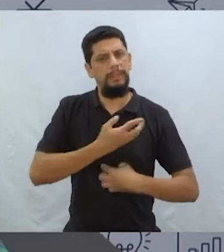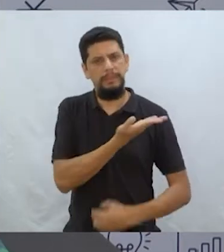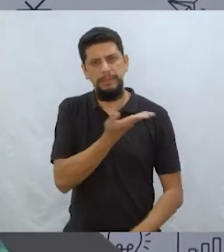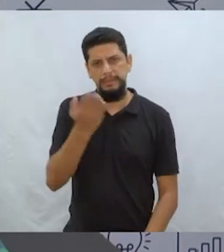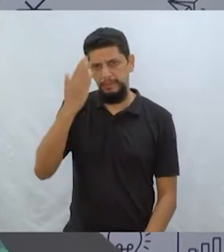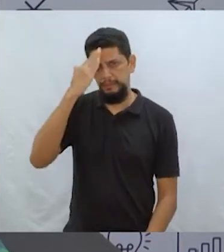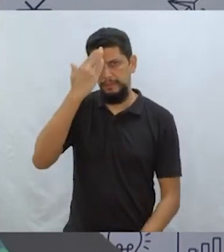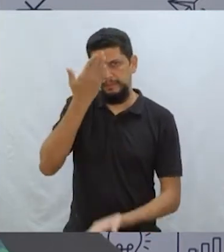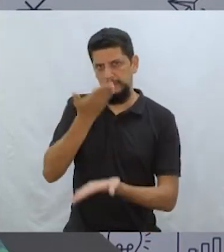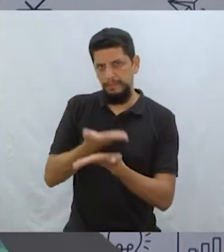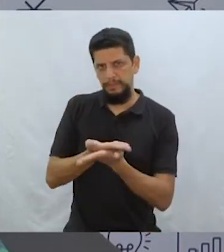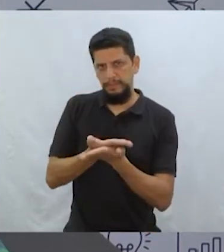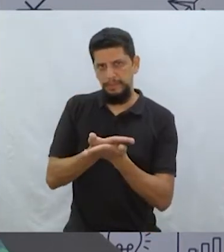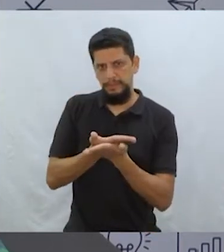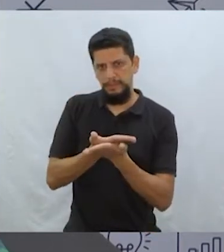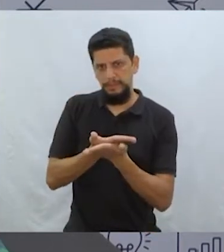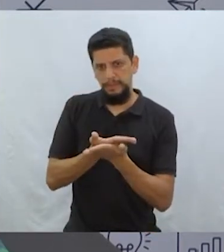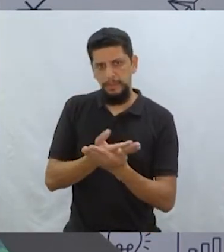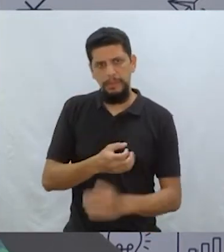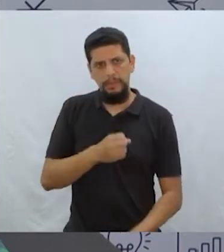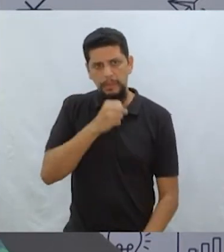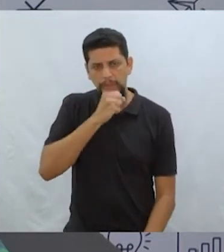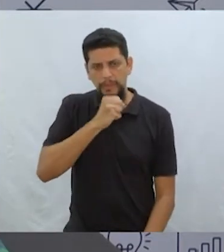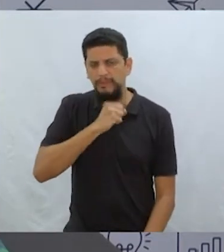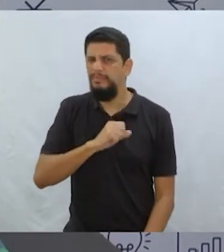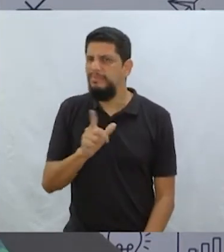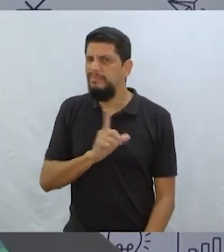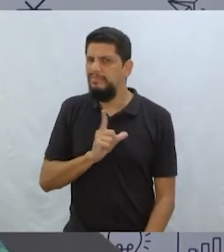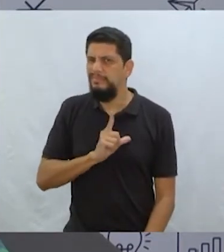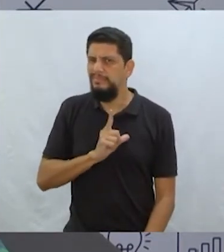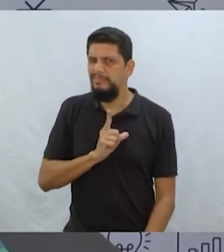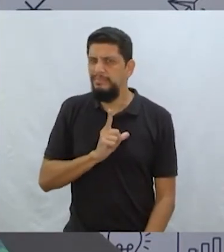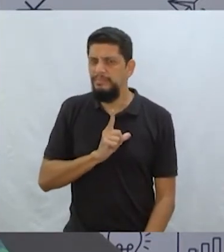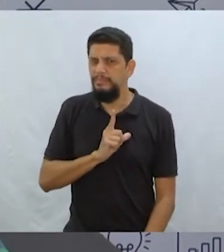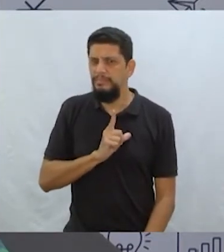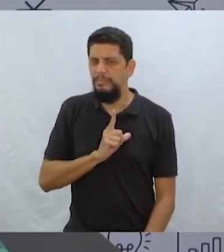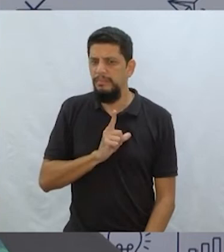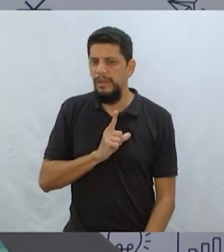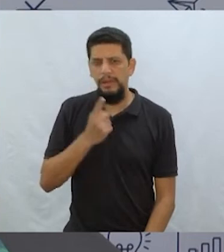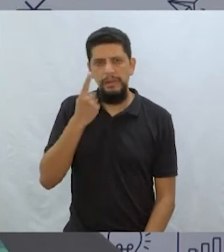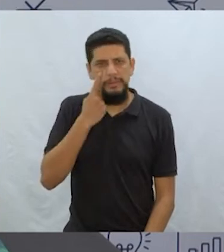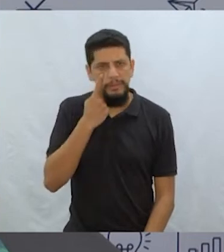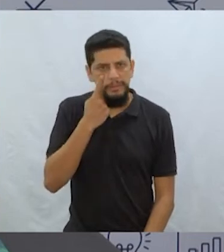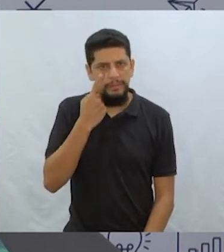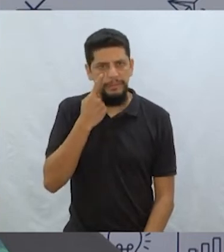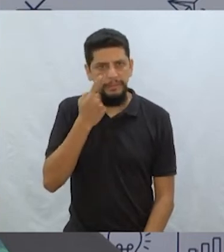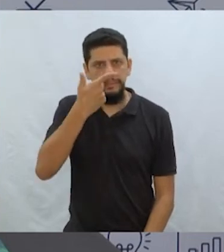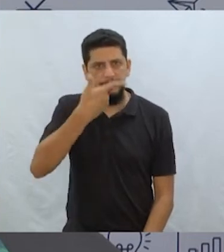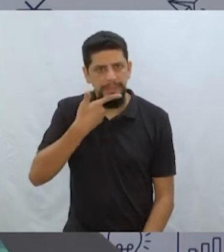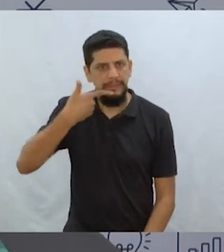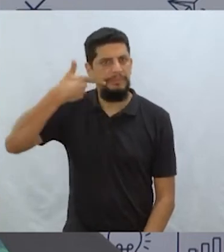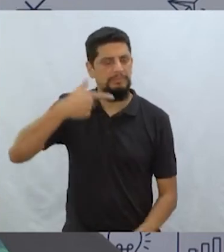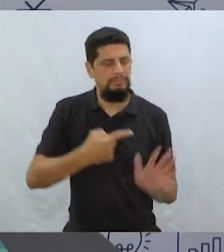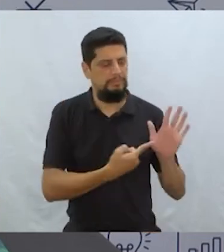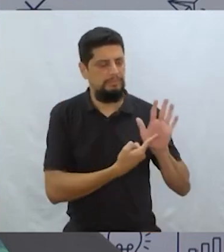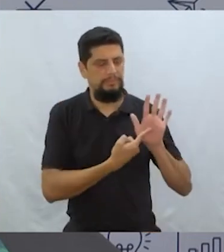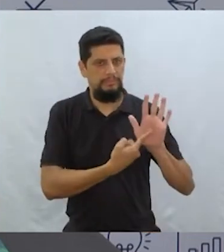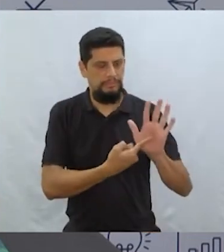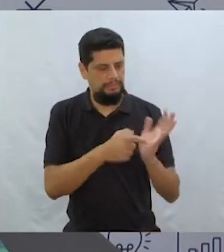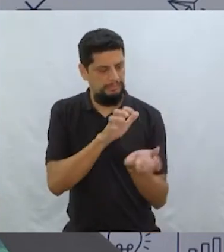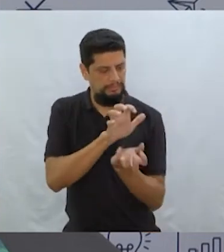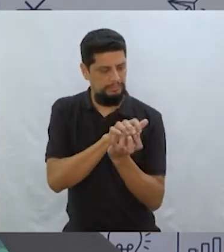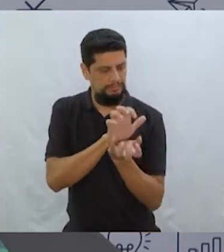que vocês acreditam que o o bisavô tem quando ele né ele ouve sorri mostra